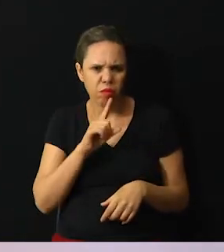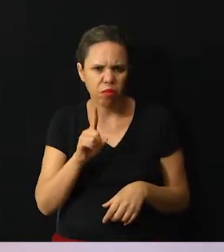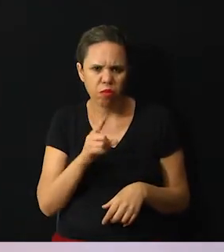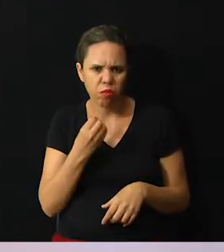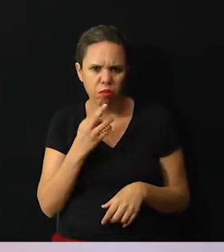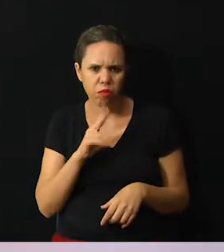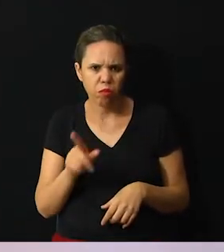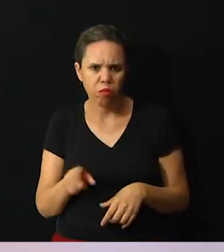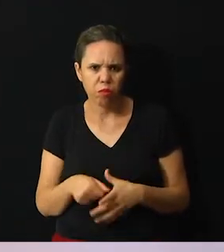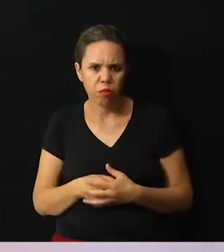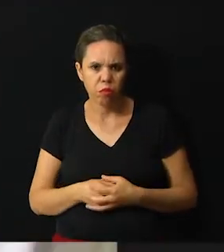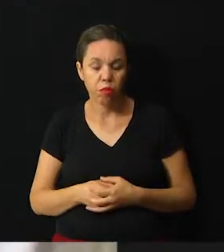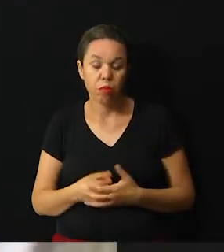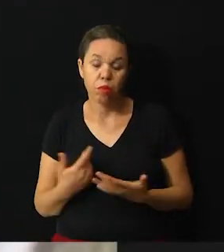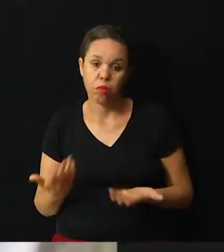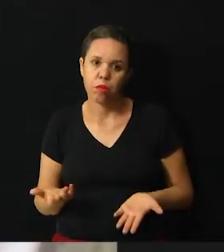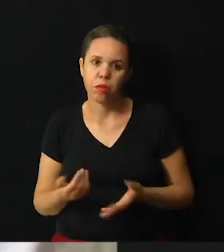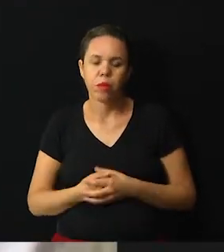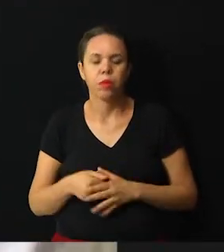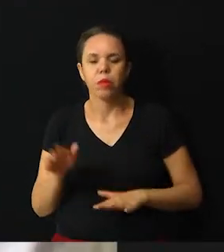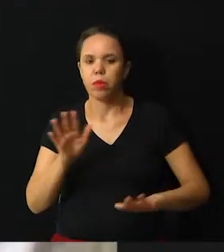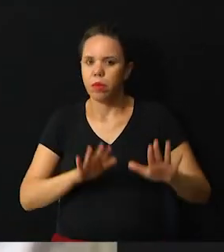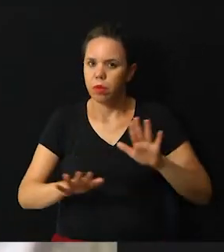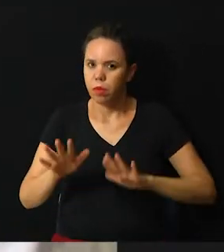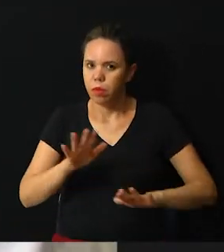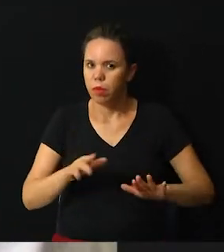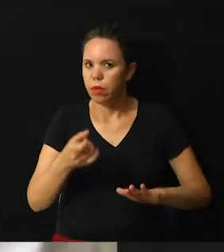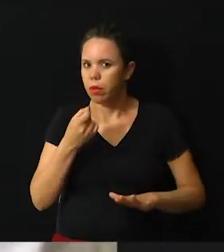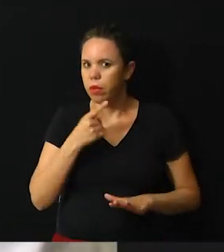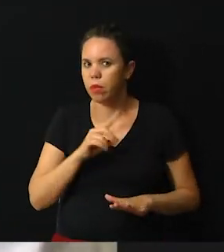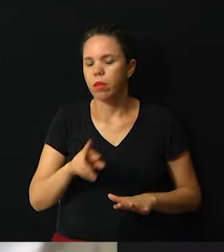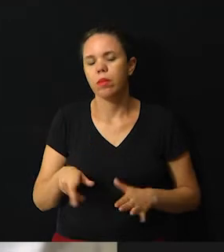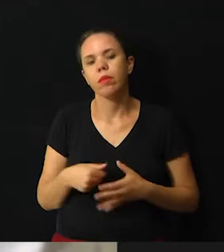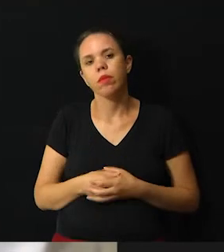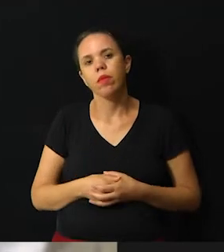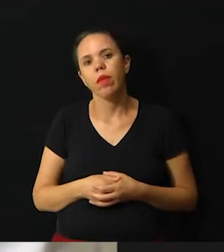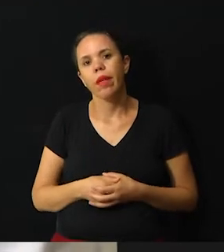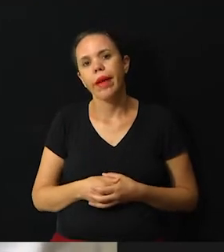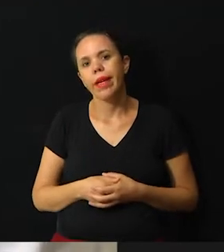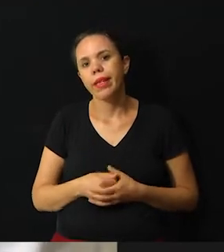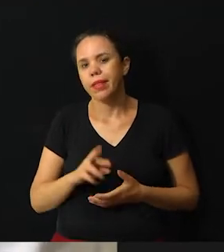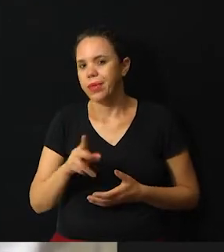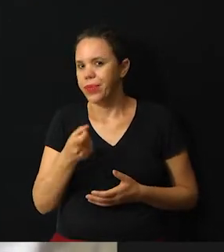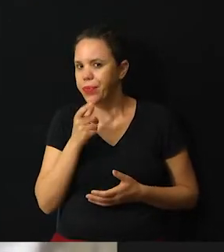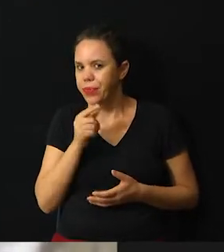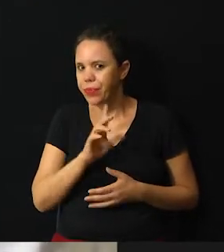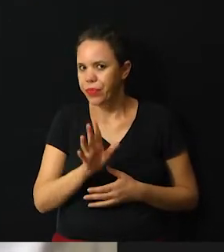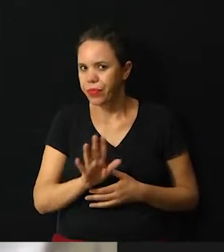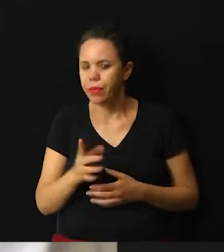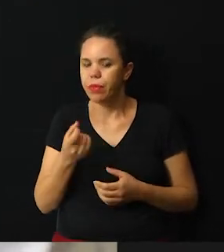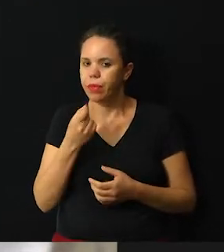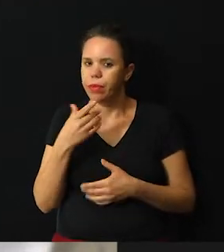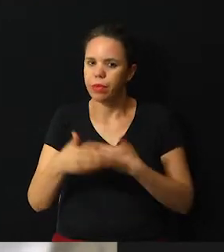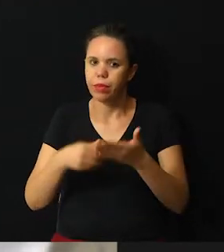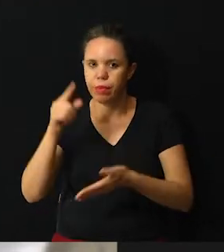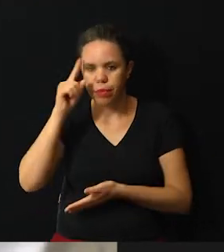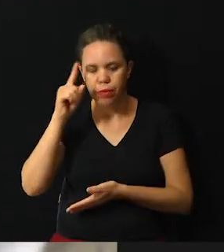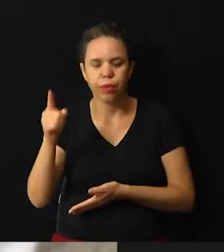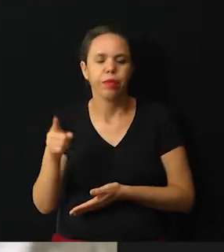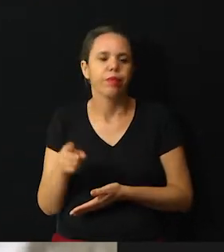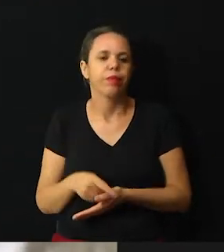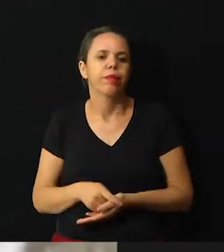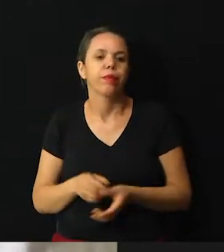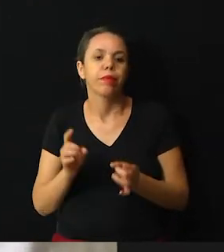indicado, né? Pois é, tem que tomar cuidado, né? O medicamento não é água, né? Então, tem muitos medicamentos que é usado no dia a dia, que